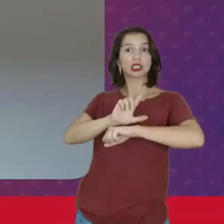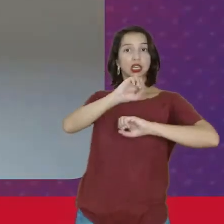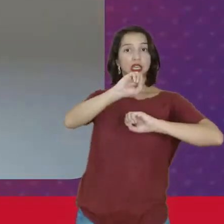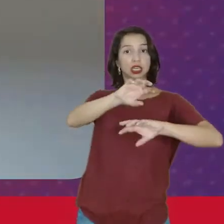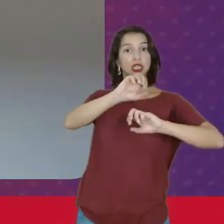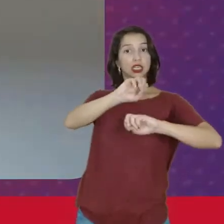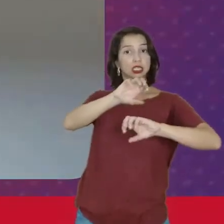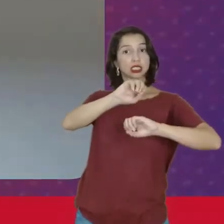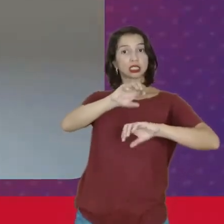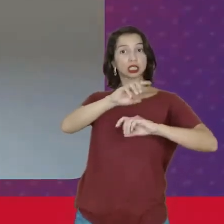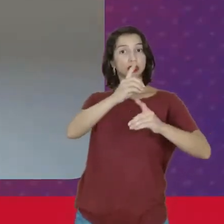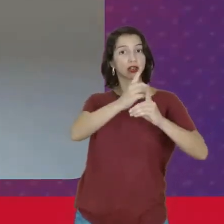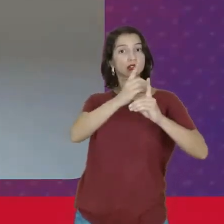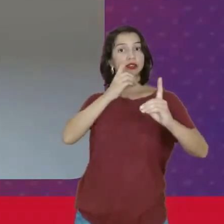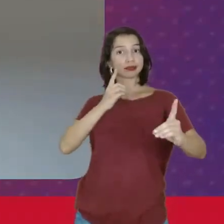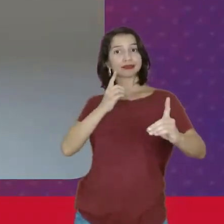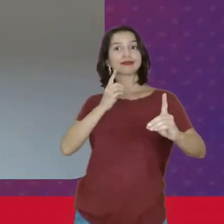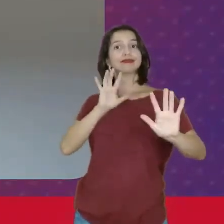faltando.